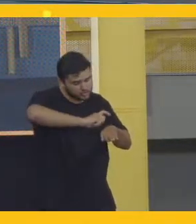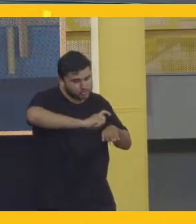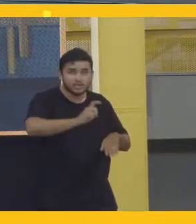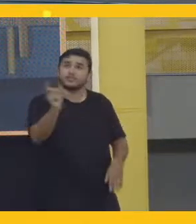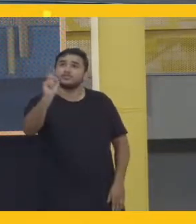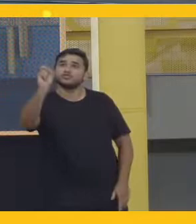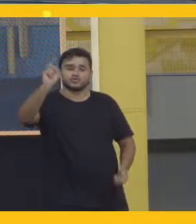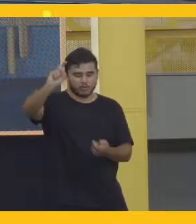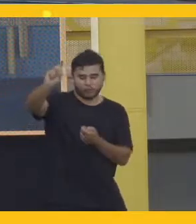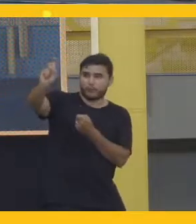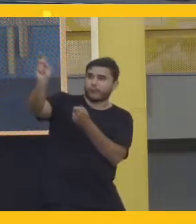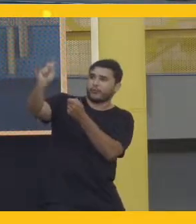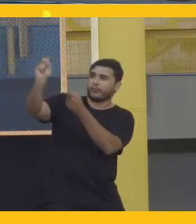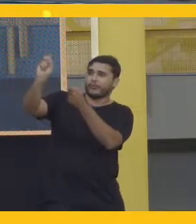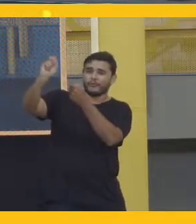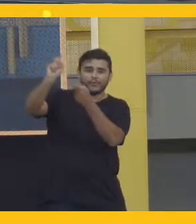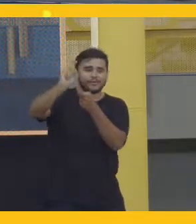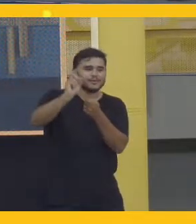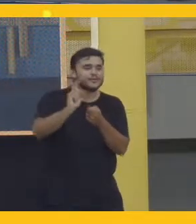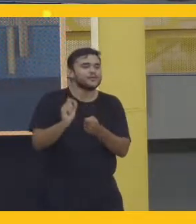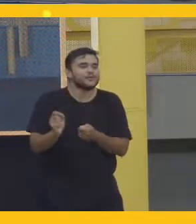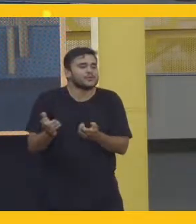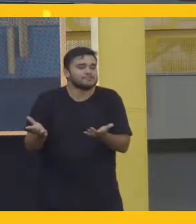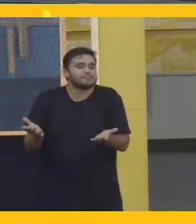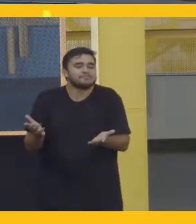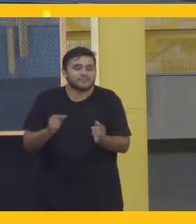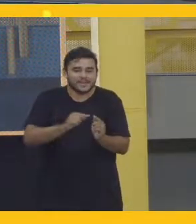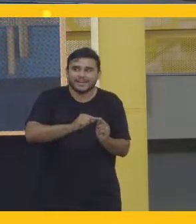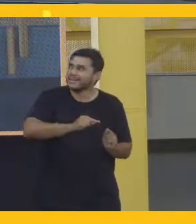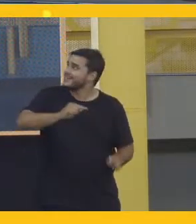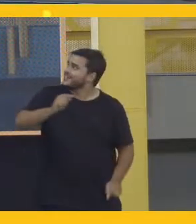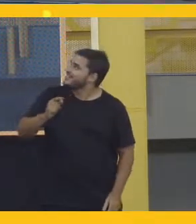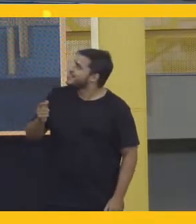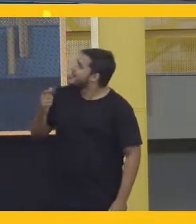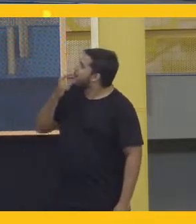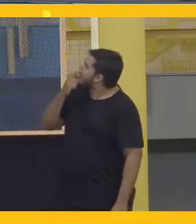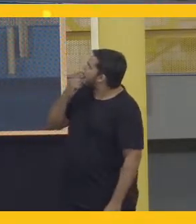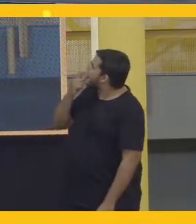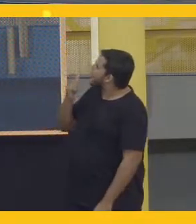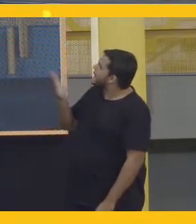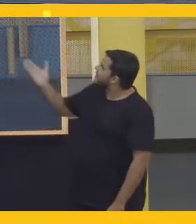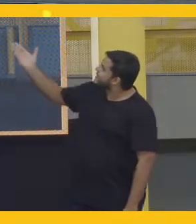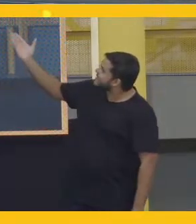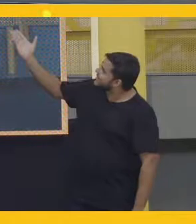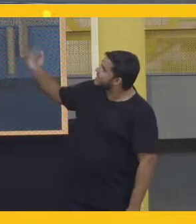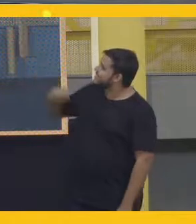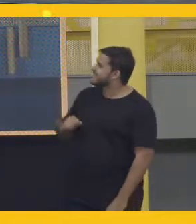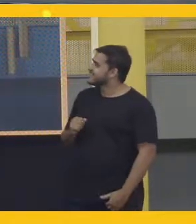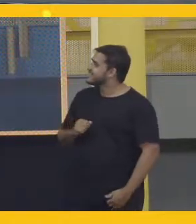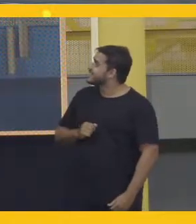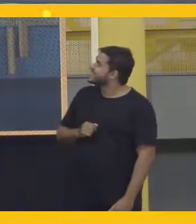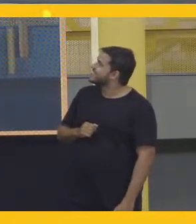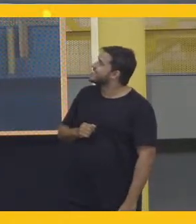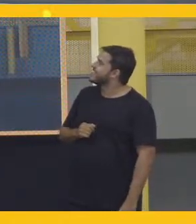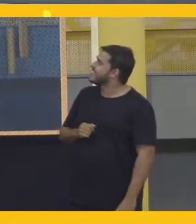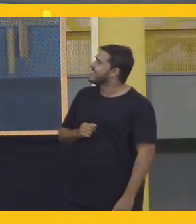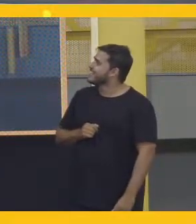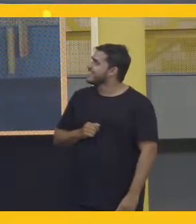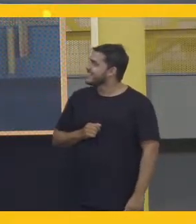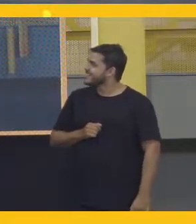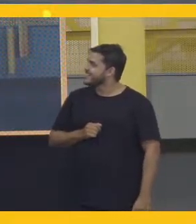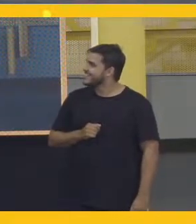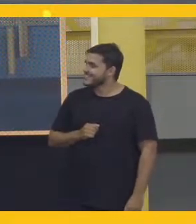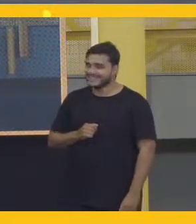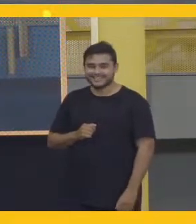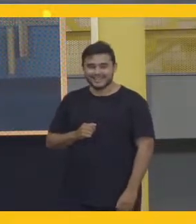iluminados por uma luz verde. Pessoal, eu achava que era meu sabre de luz, né? Para quem não está vendo aí, ó, meu sabre